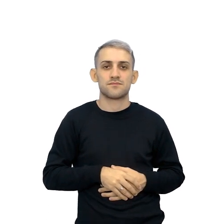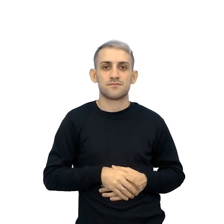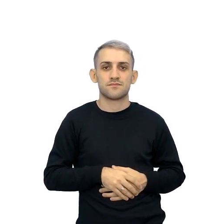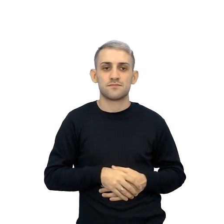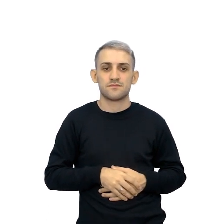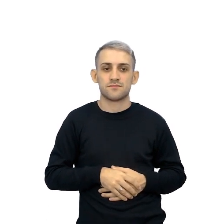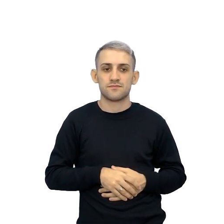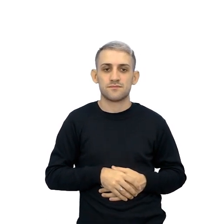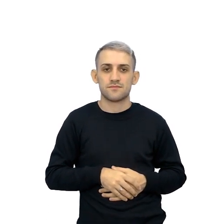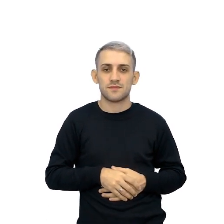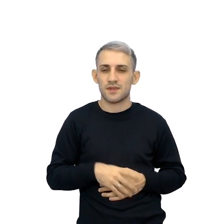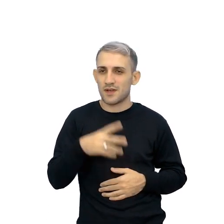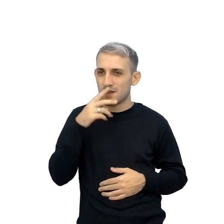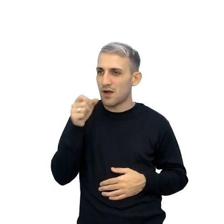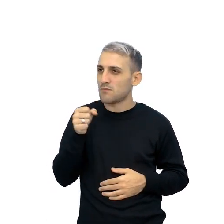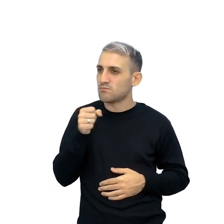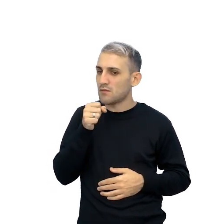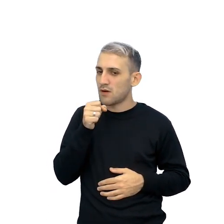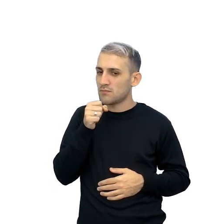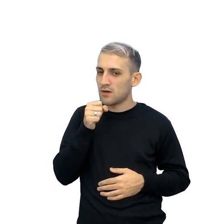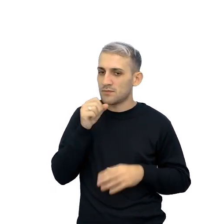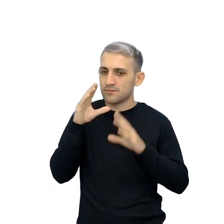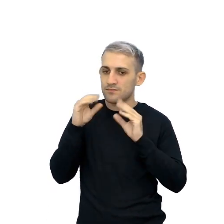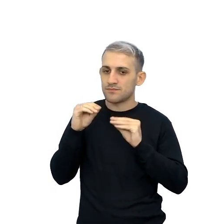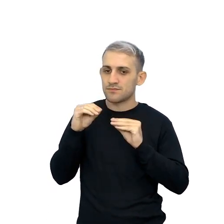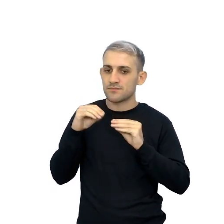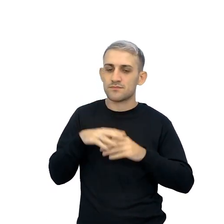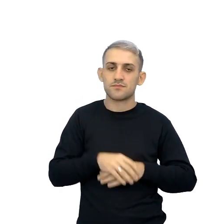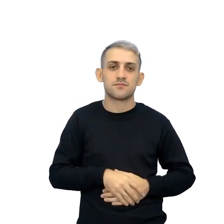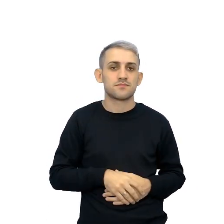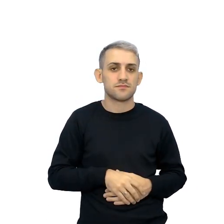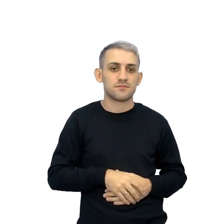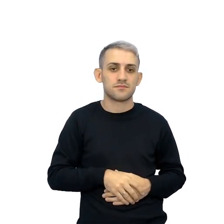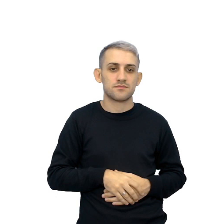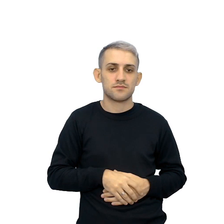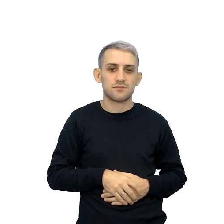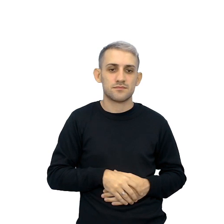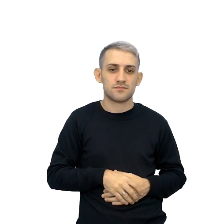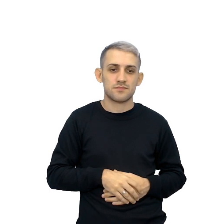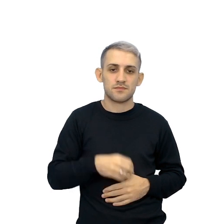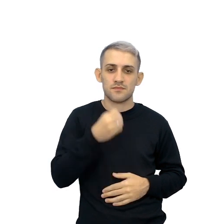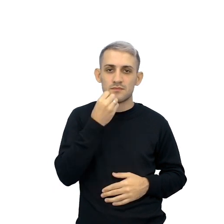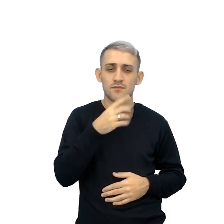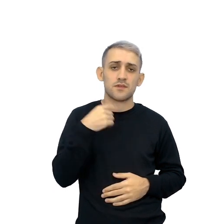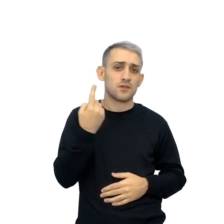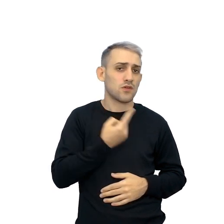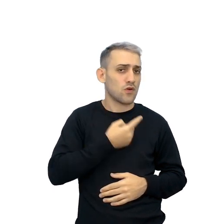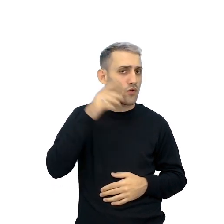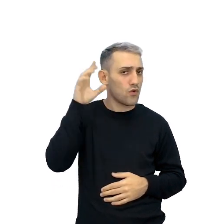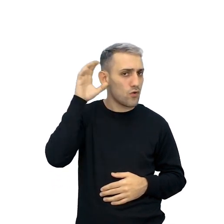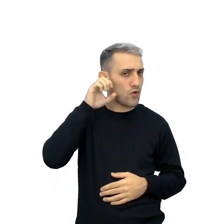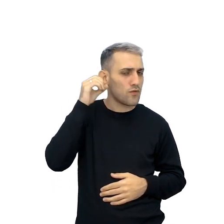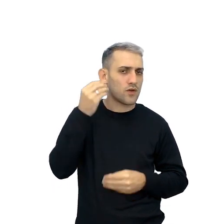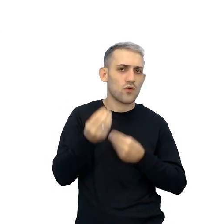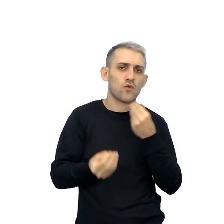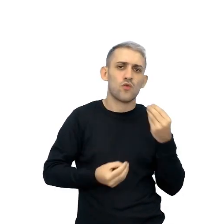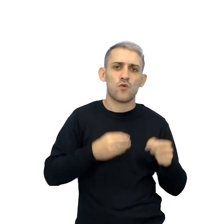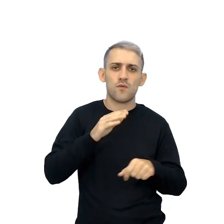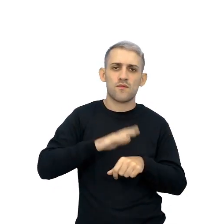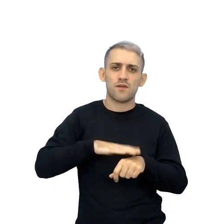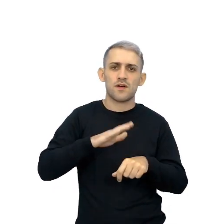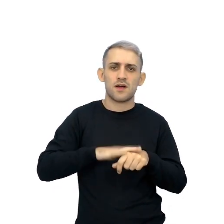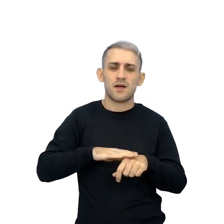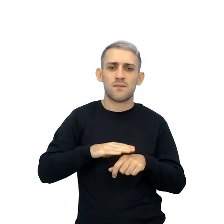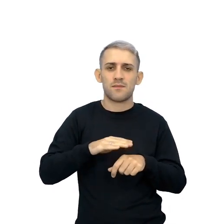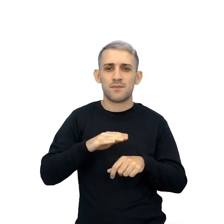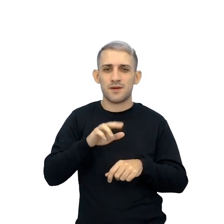Everaldo, seu microfone está fechado. É muito bom a gente ouvir esses comentários, né? Como que funciona esse